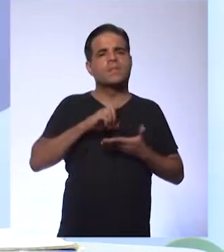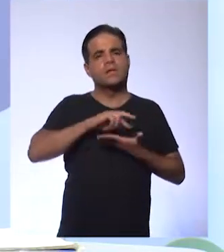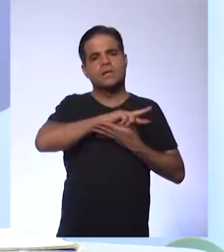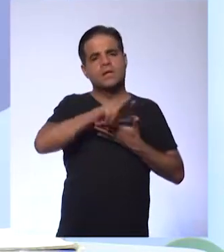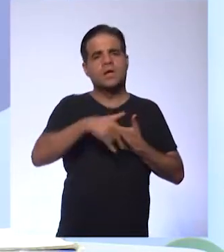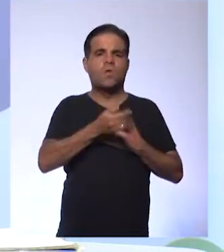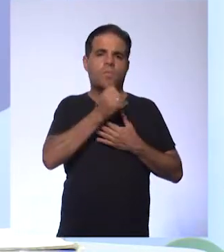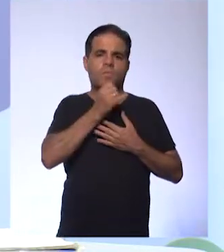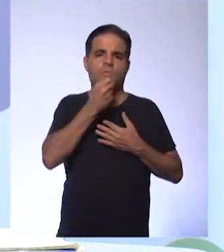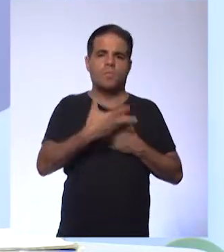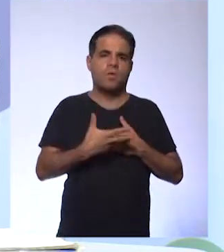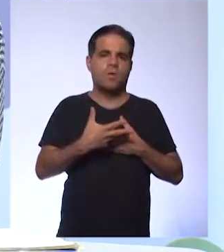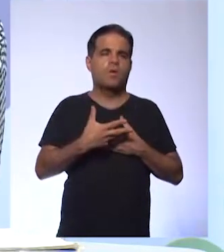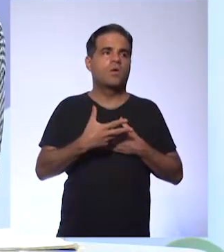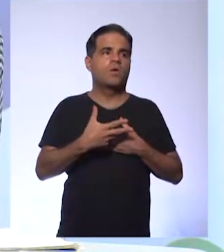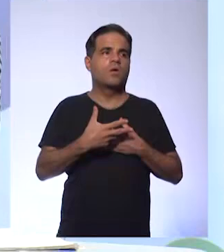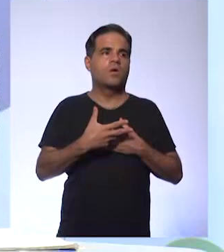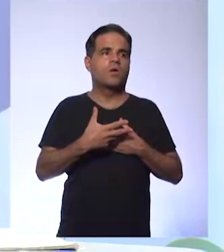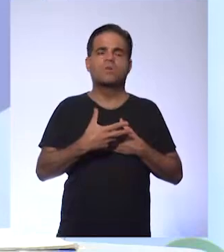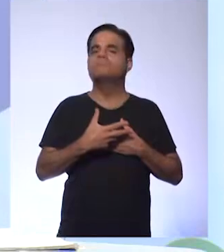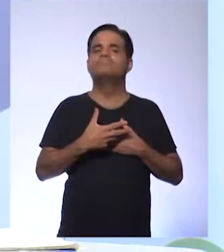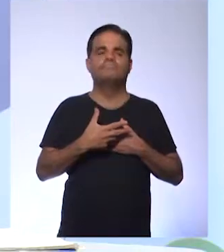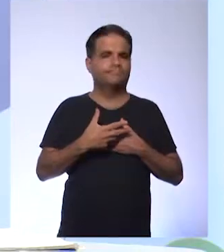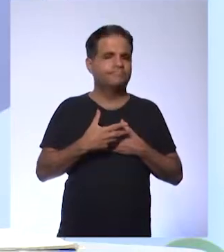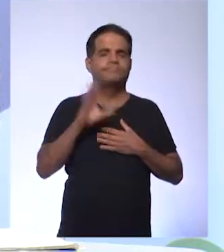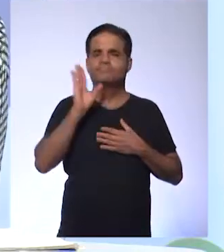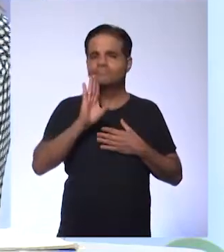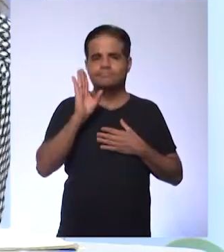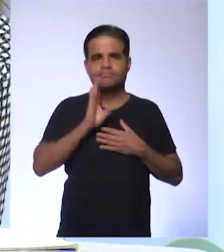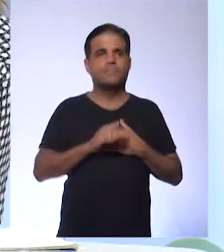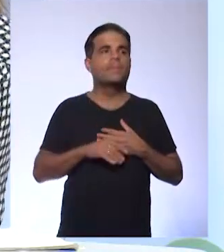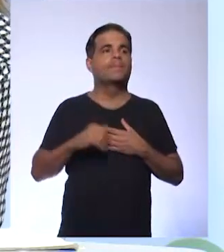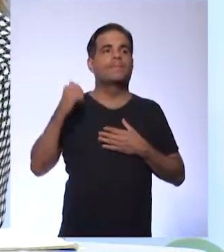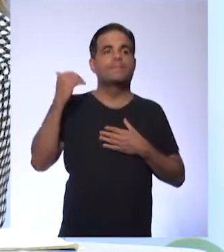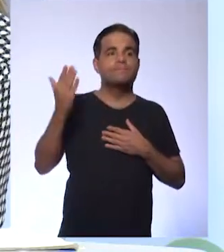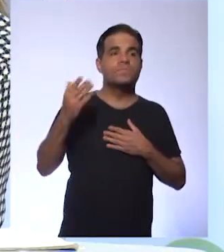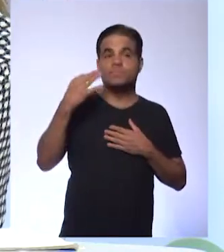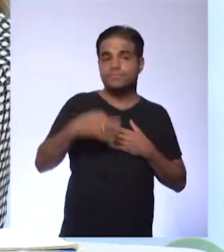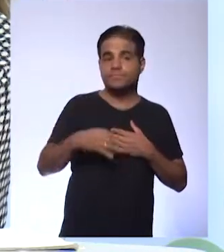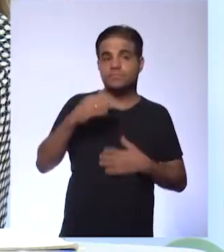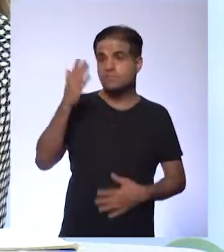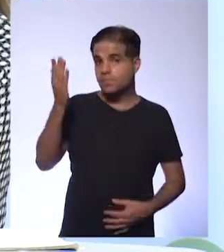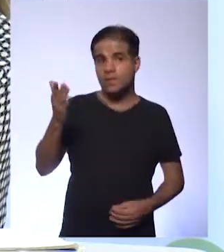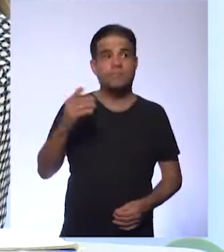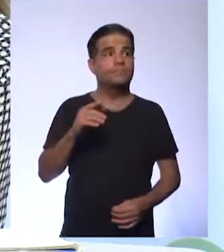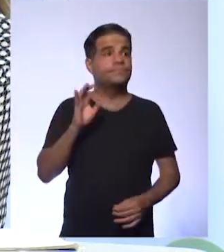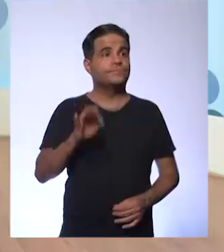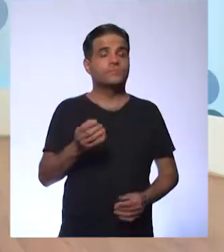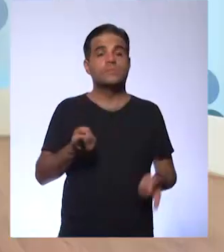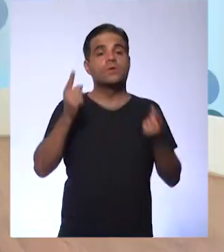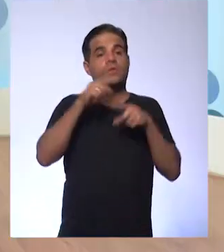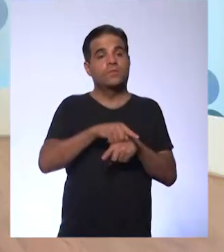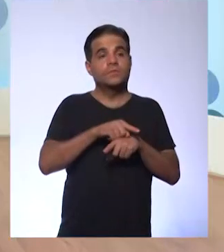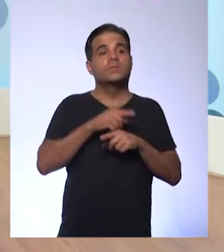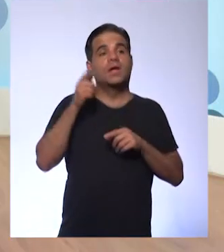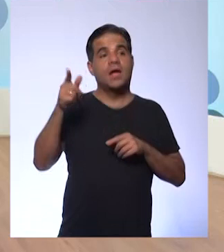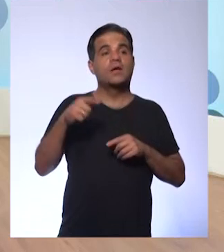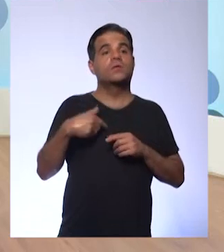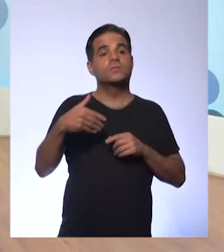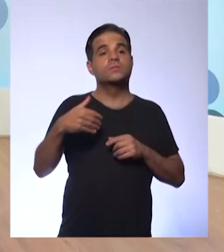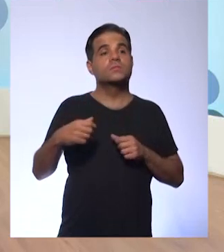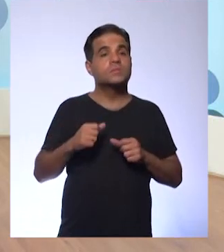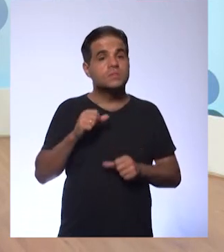vários exemplos É um livro bons. da faculdade de todos os professores. É, muito legal. E, exatamente, olha só, o fato da gente inverter aqui, ó, a gente